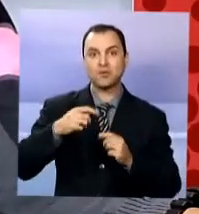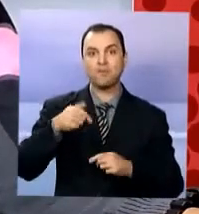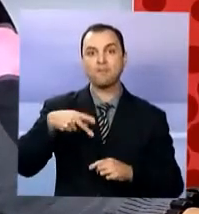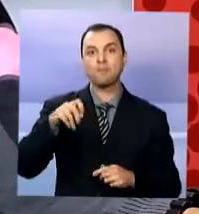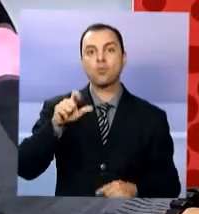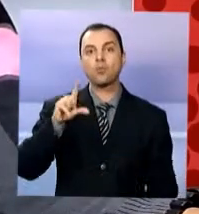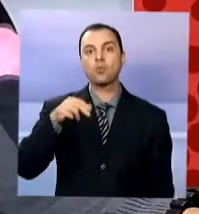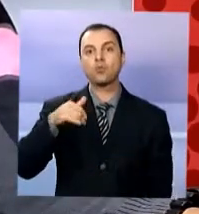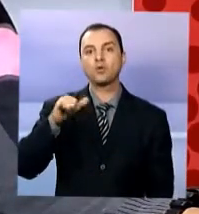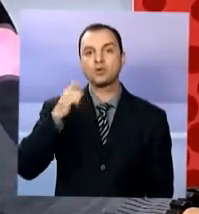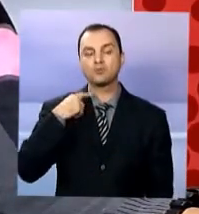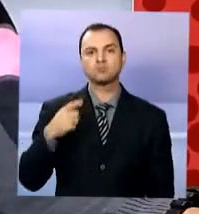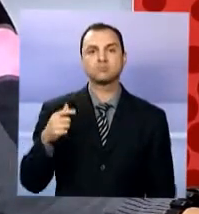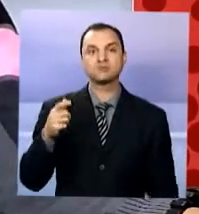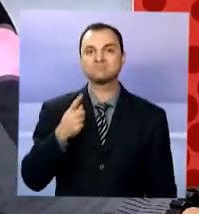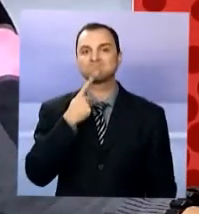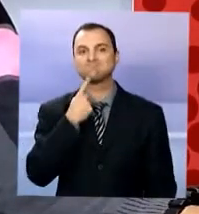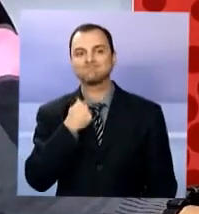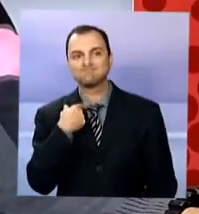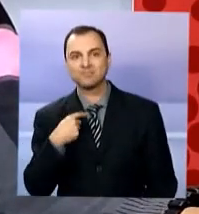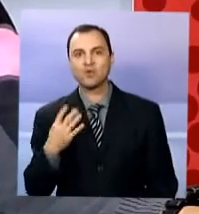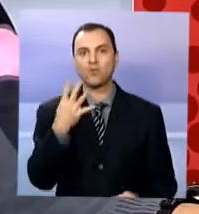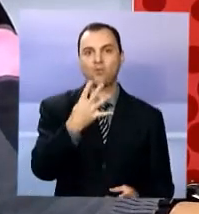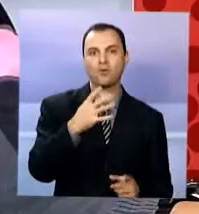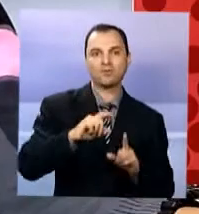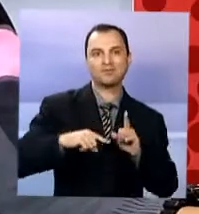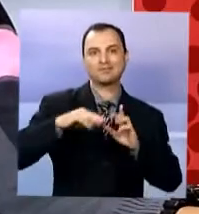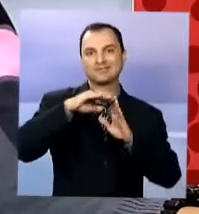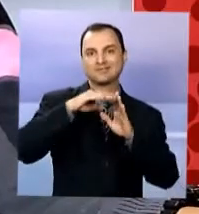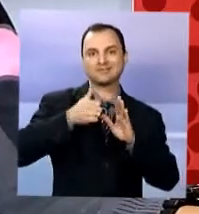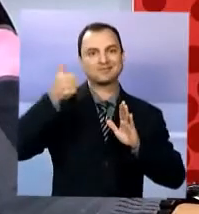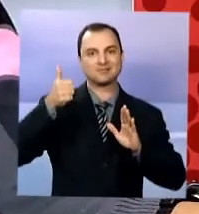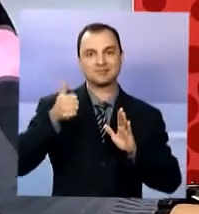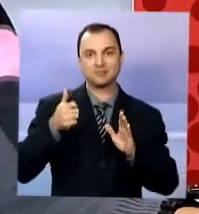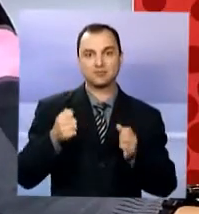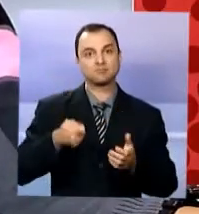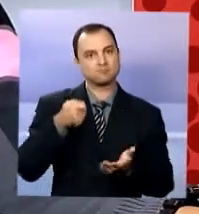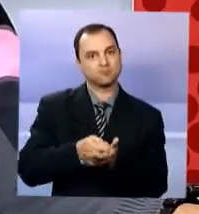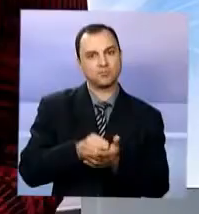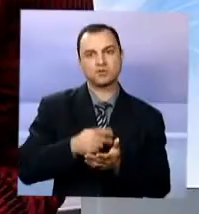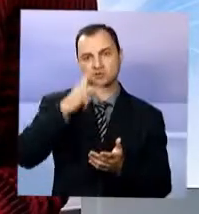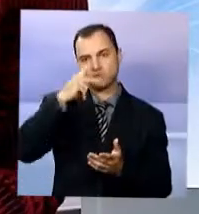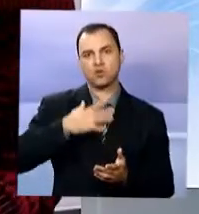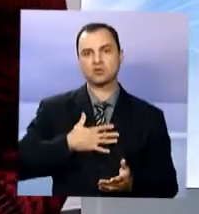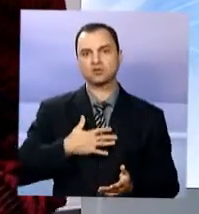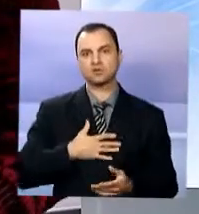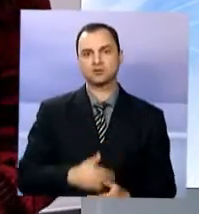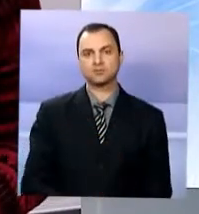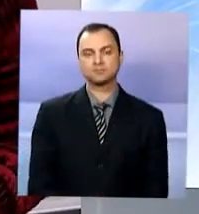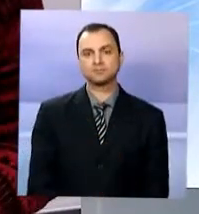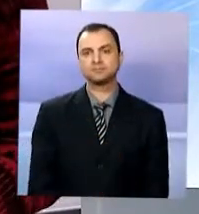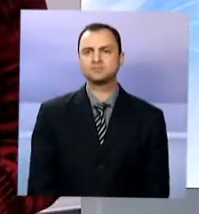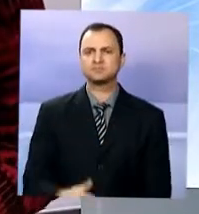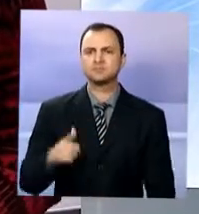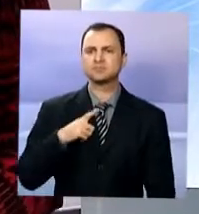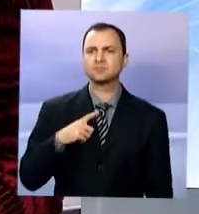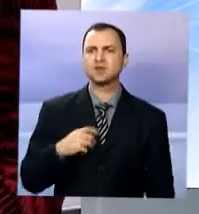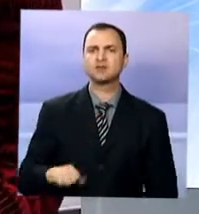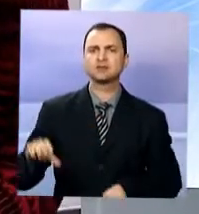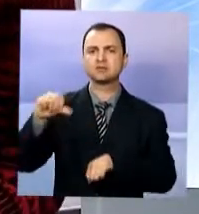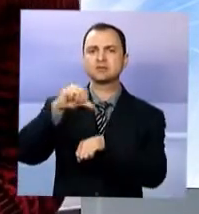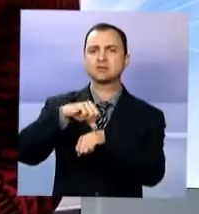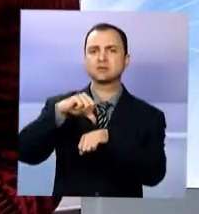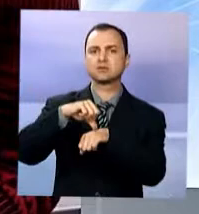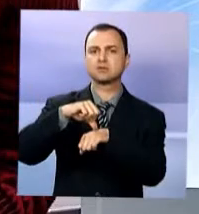e o intuito já é ficar em 4 e fazer uma medalha isso é obrigação nossa o e existem